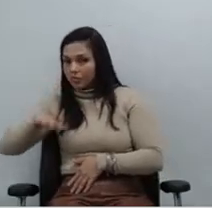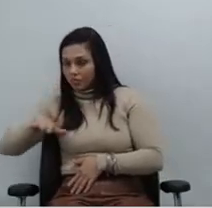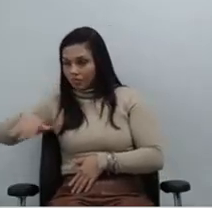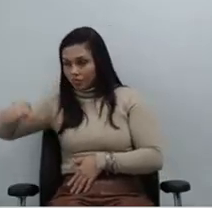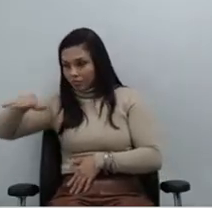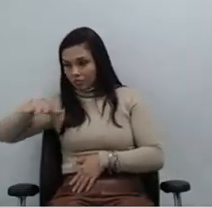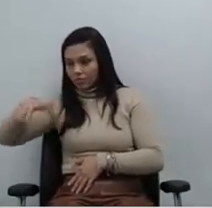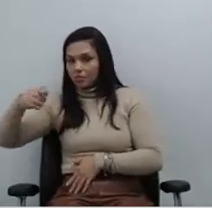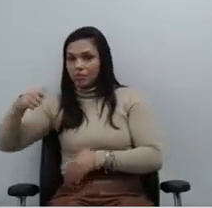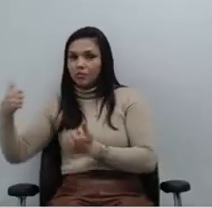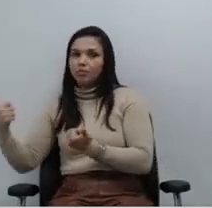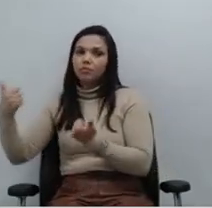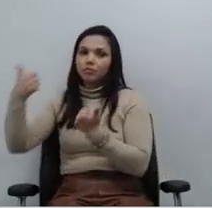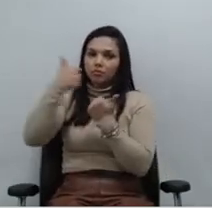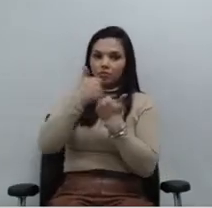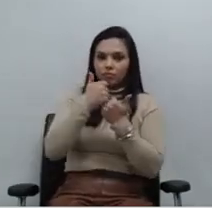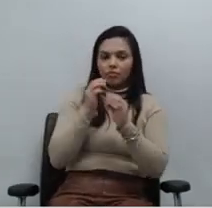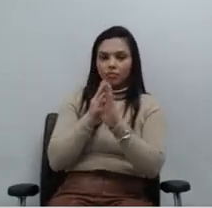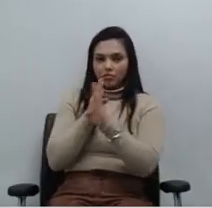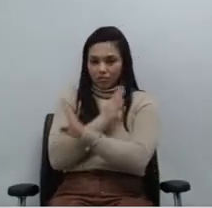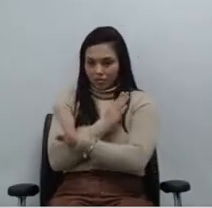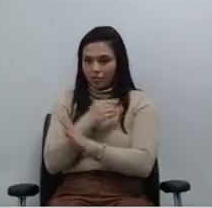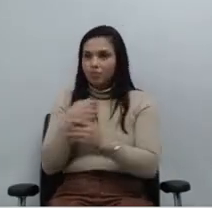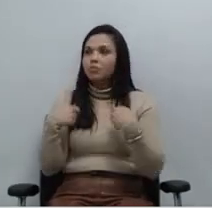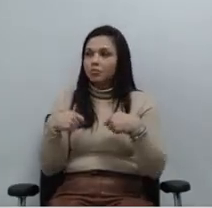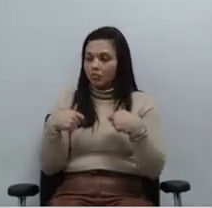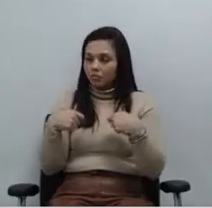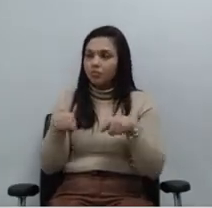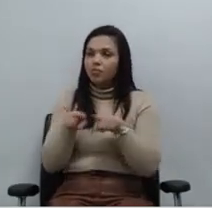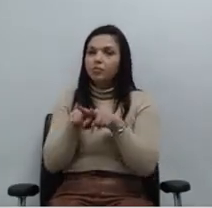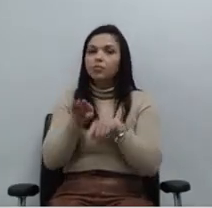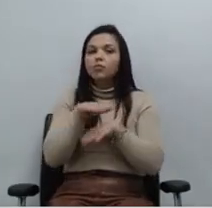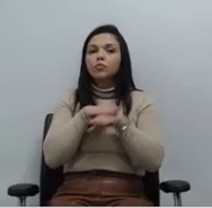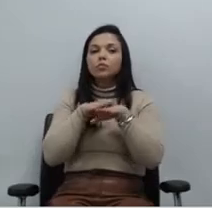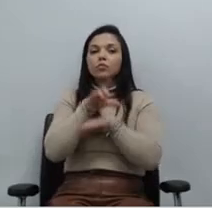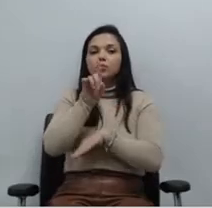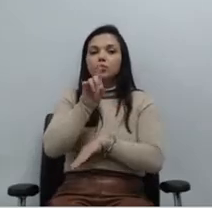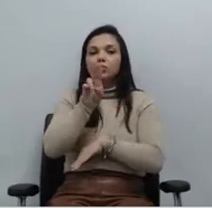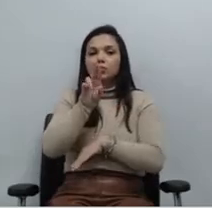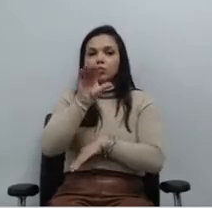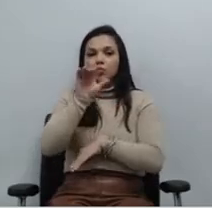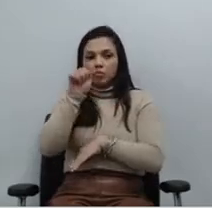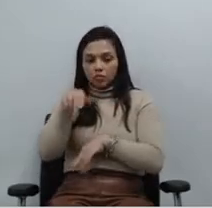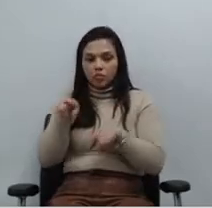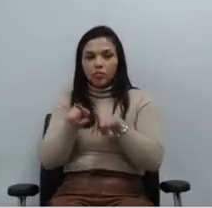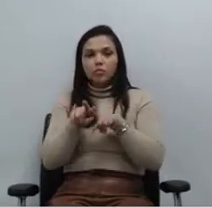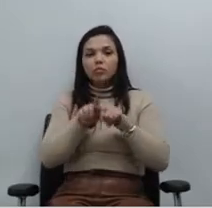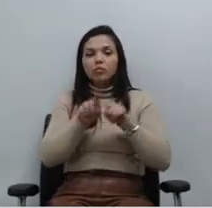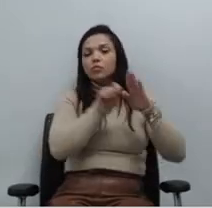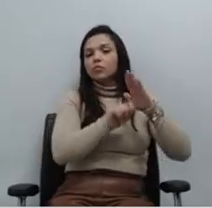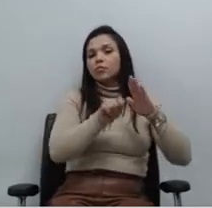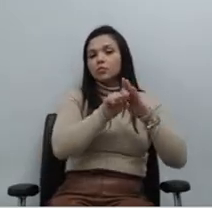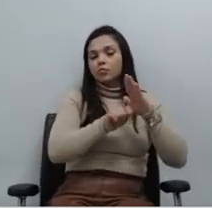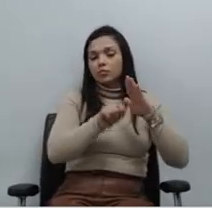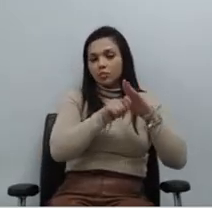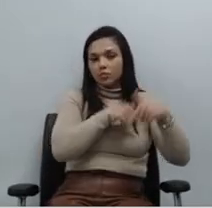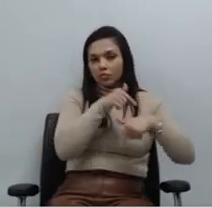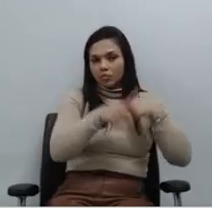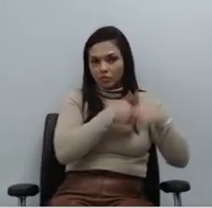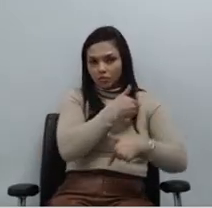afastamento. Então, chegamos a uma ideia, juntamente com a coordenação do CAN, também conversamos com a Associação de Servidores, esse afastamento por 6 meses, um afastamento